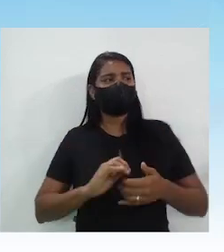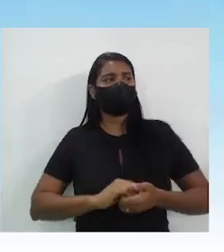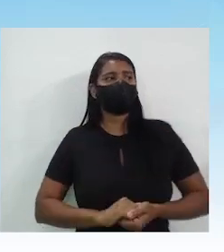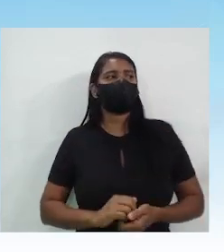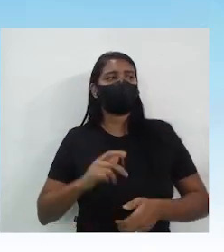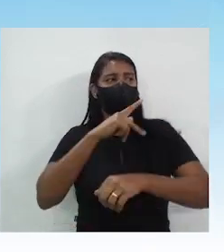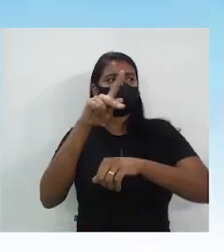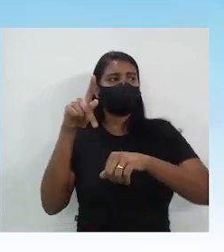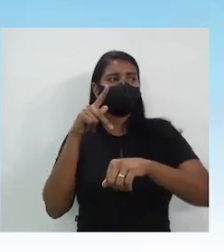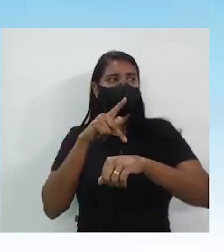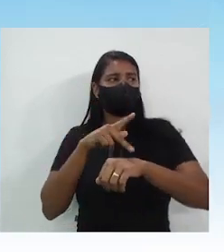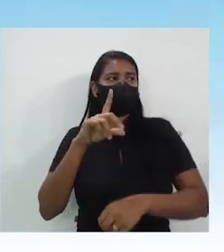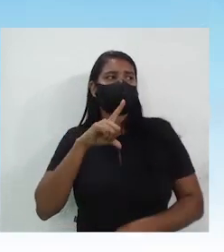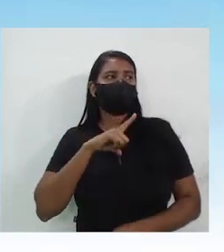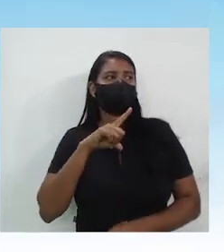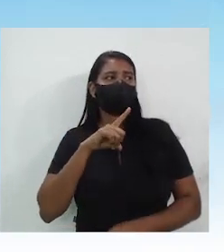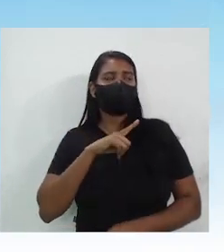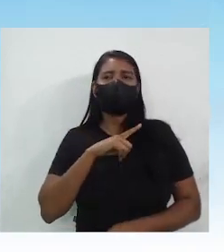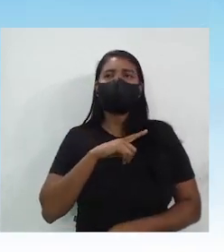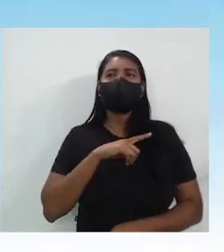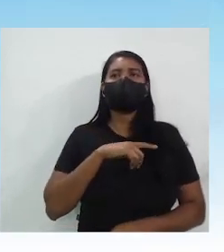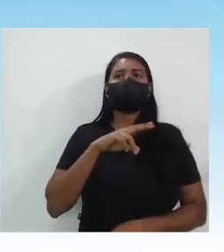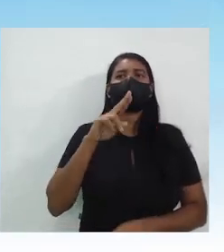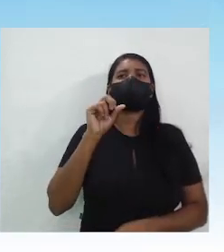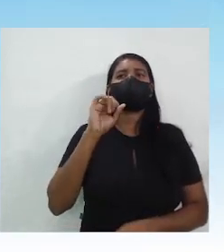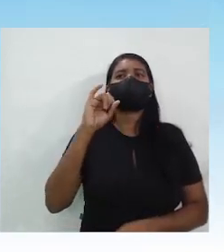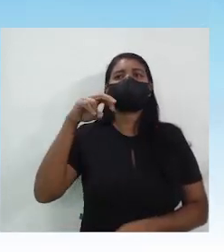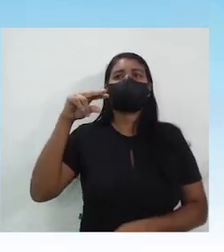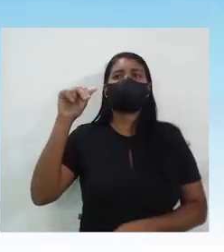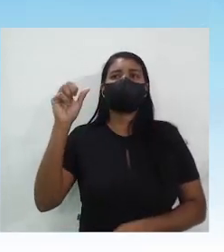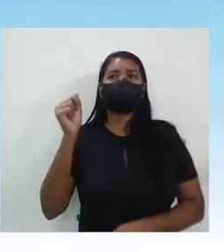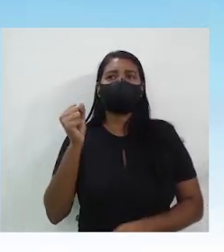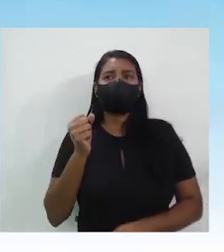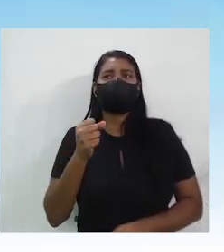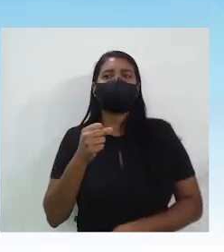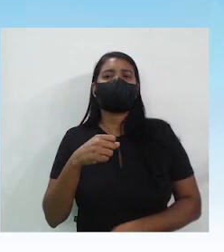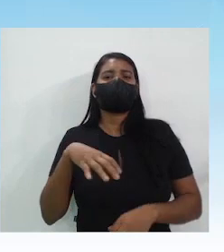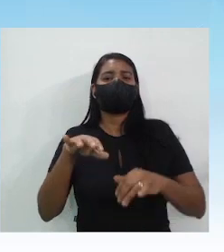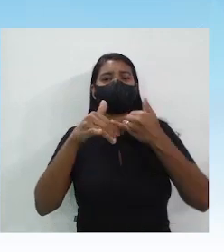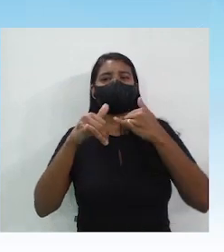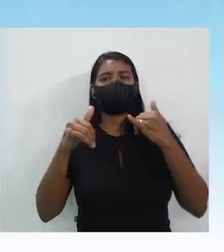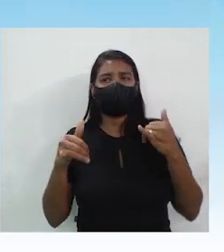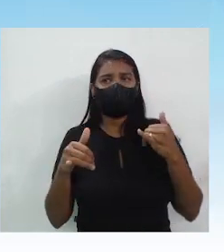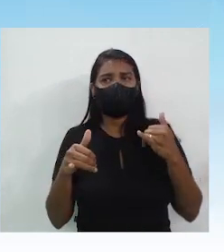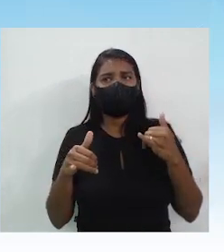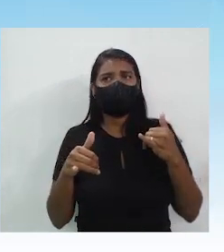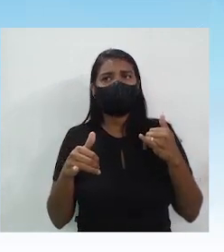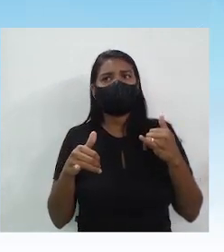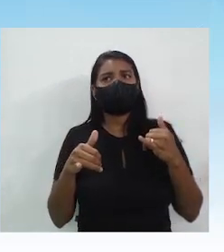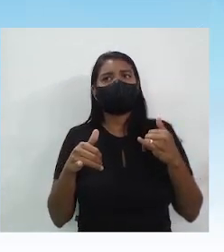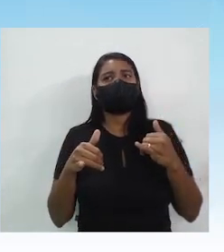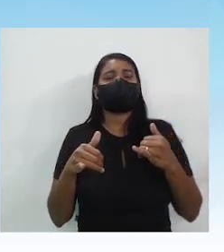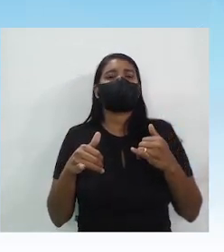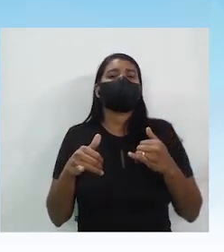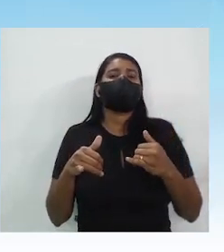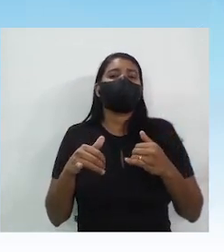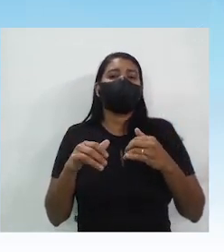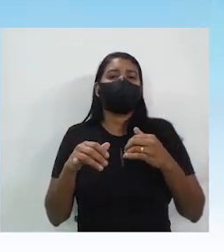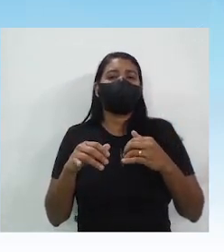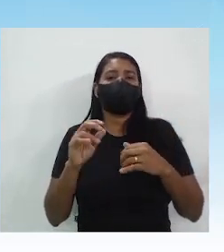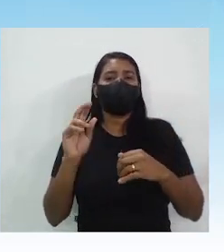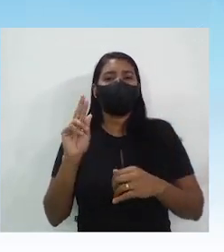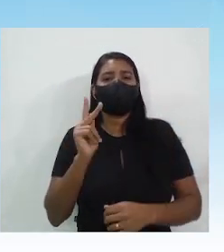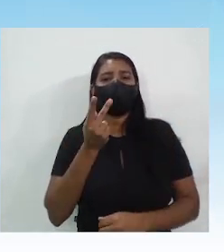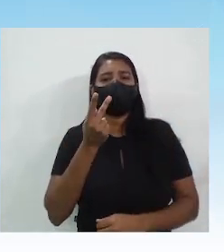nosso país, nós temos as usinas que são termoelétricas, as usinas